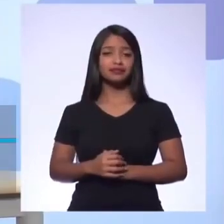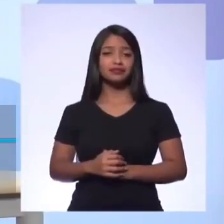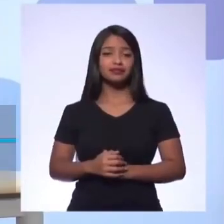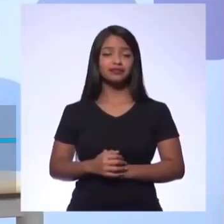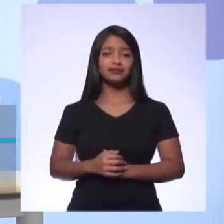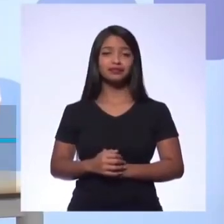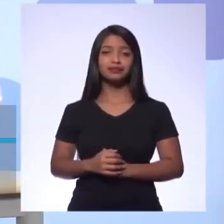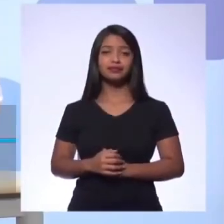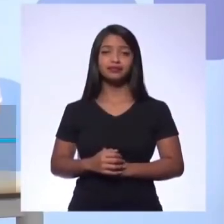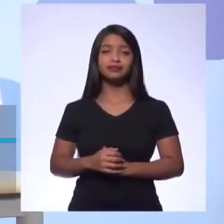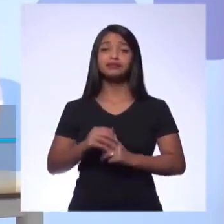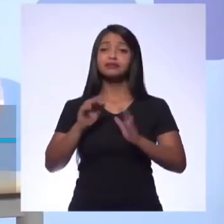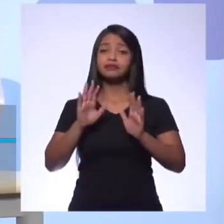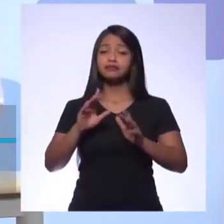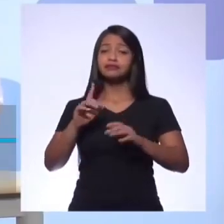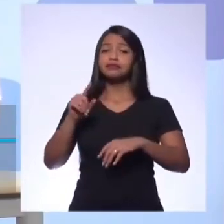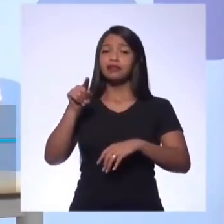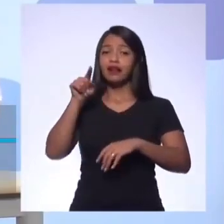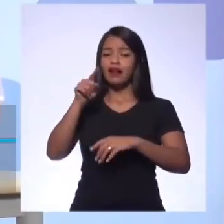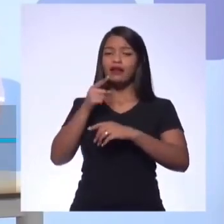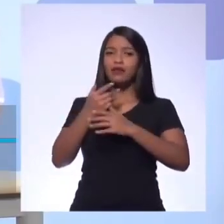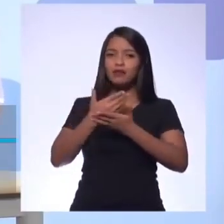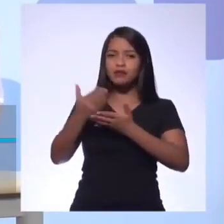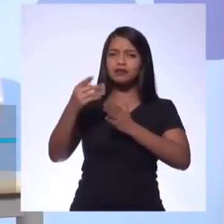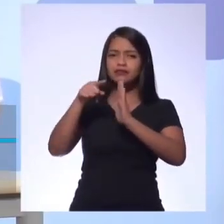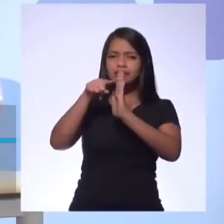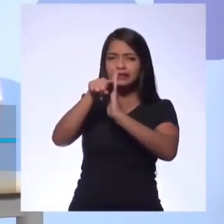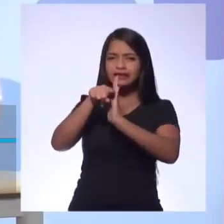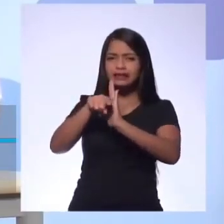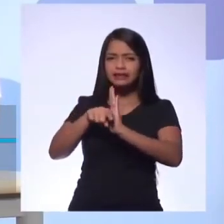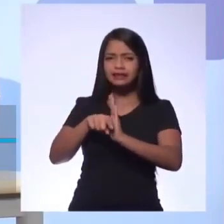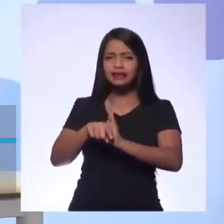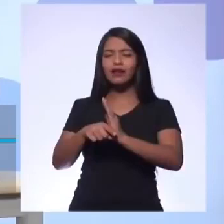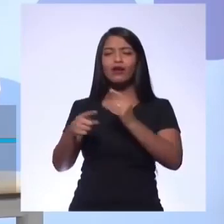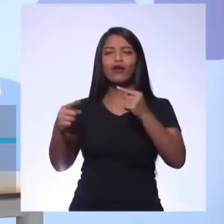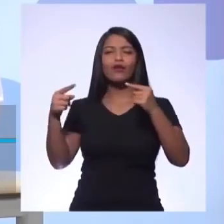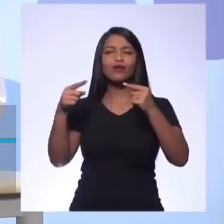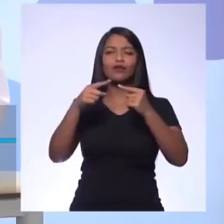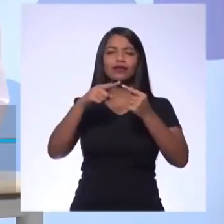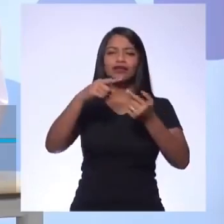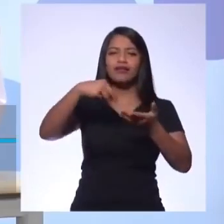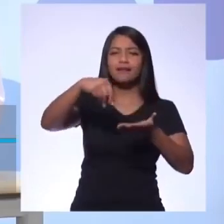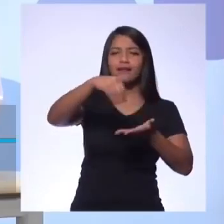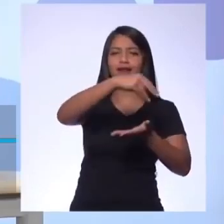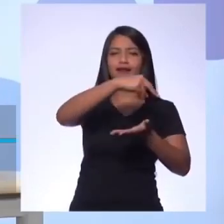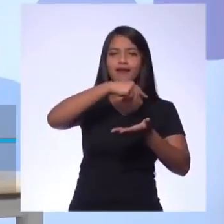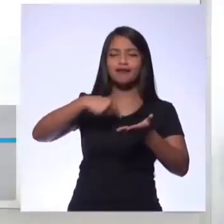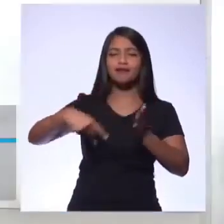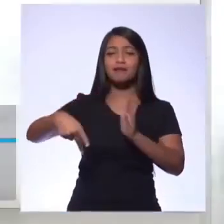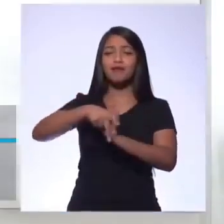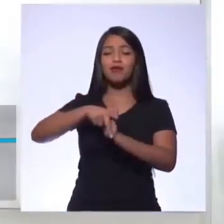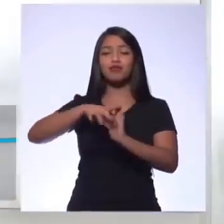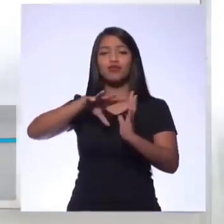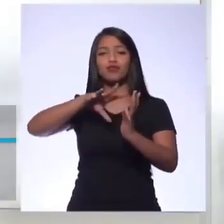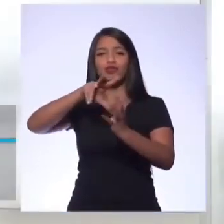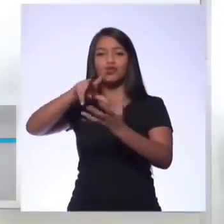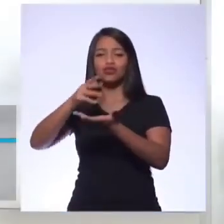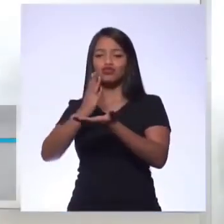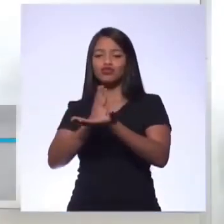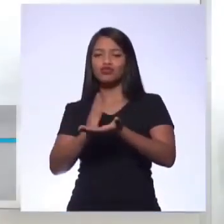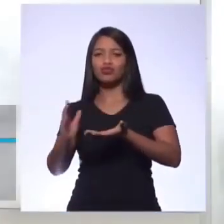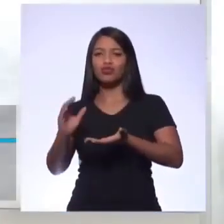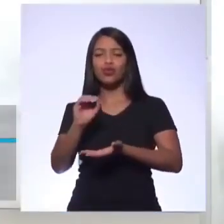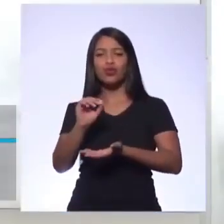intenção, né, de pesquisar. E está ligado aí a muitos temperos que vêm do Oriente. Tá? Que são vários, né, professor? E é bem na